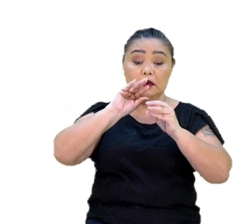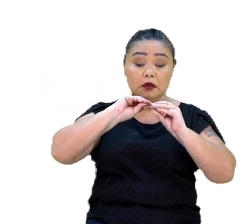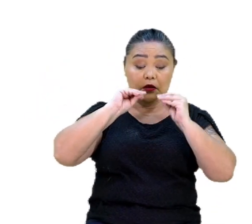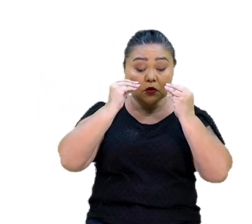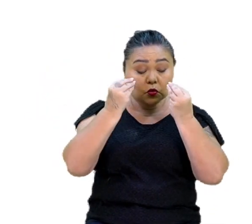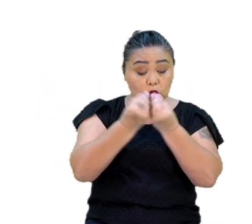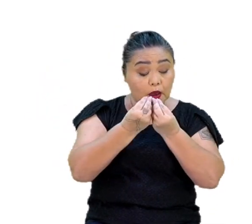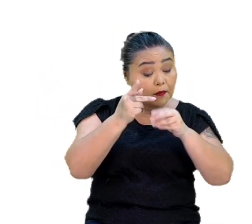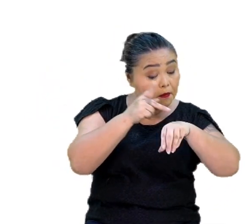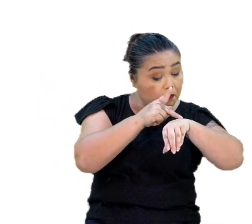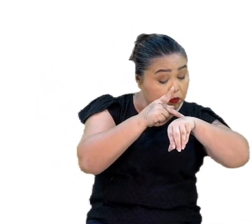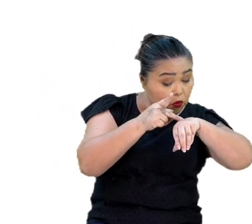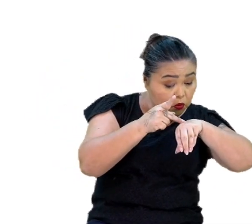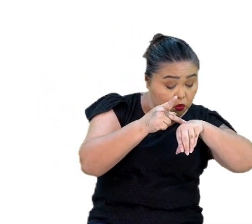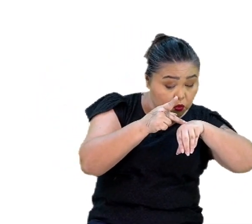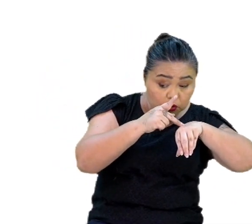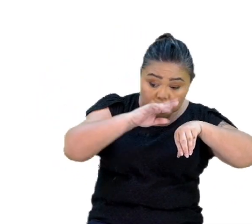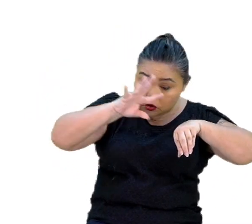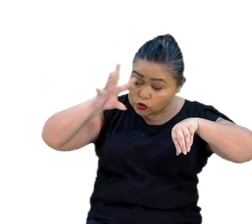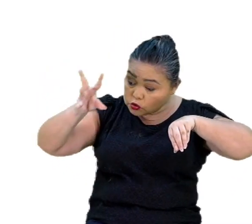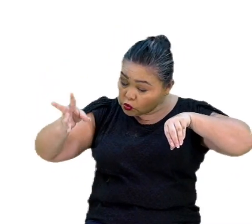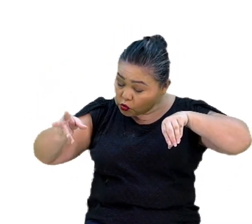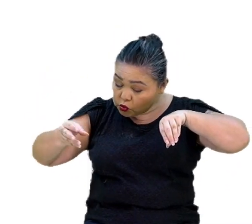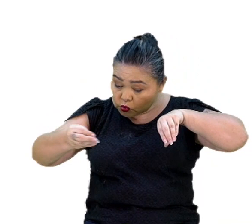de puras, juntas,